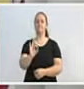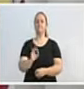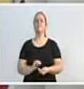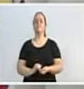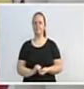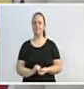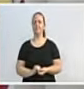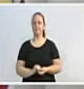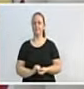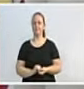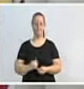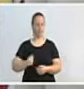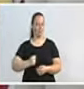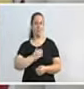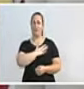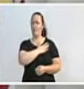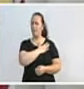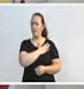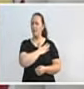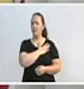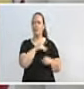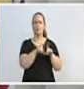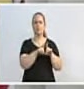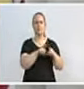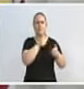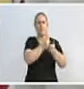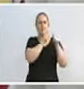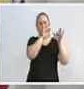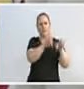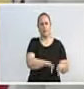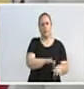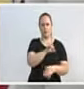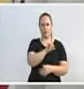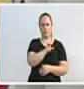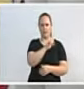o segundo governo, o final do primeiro governo Décio de Lima,